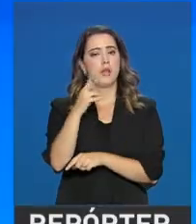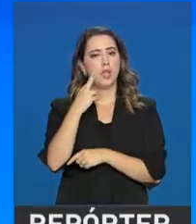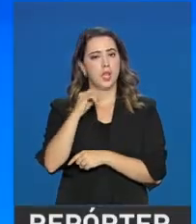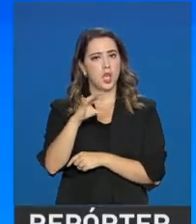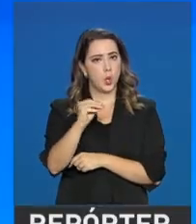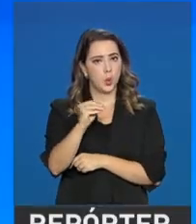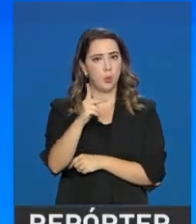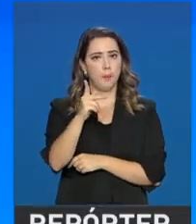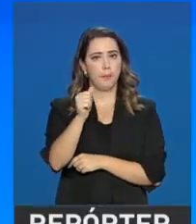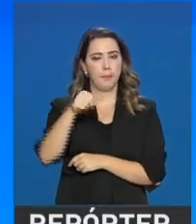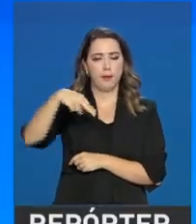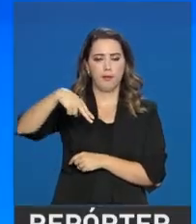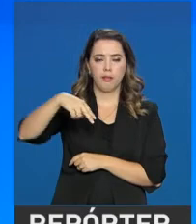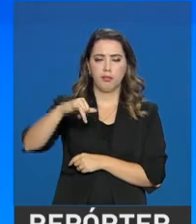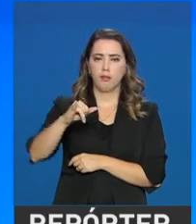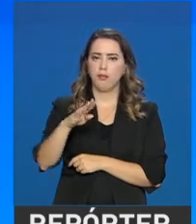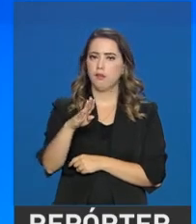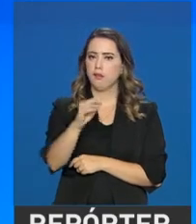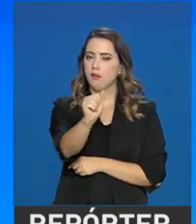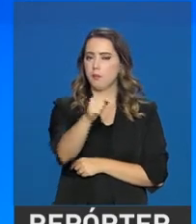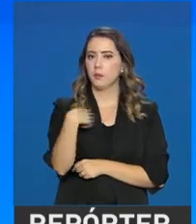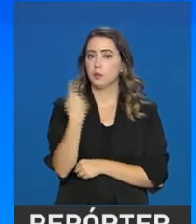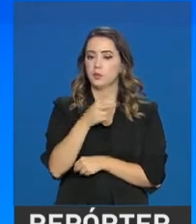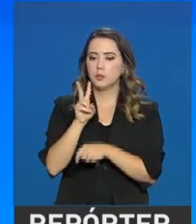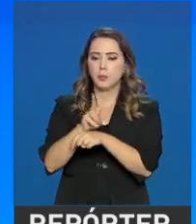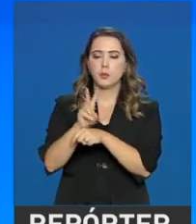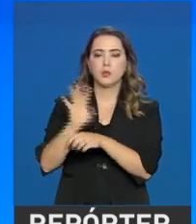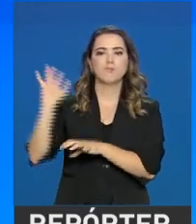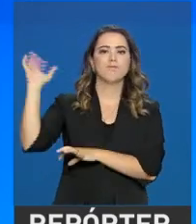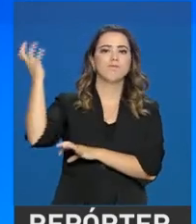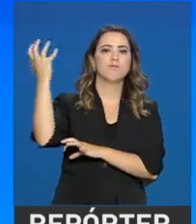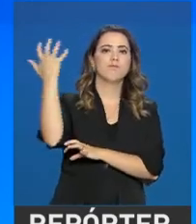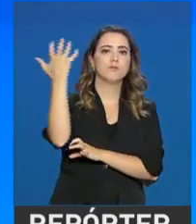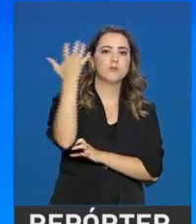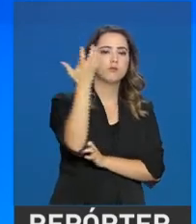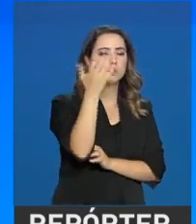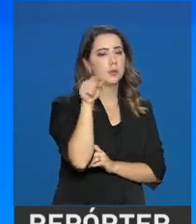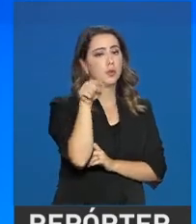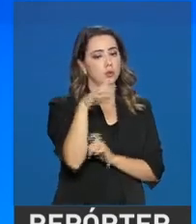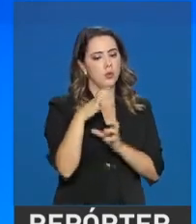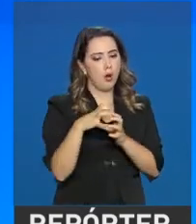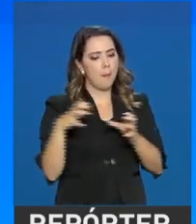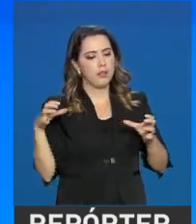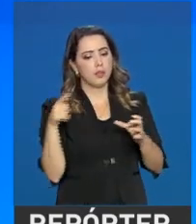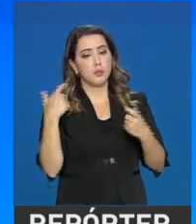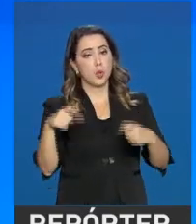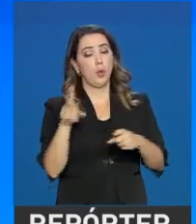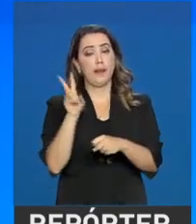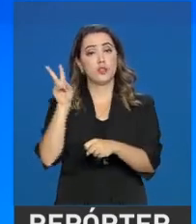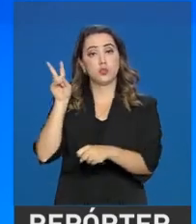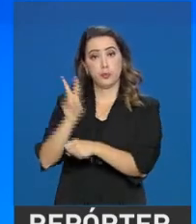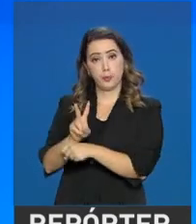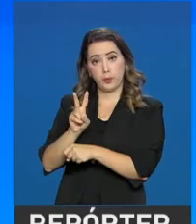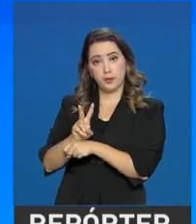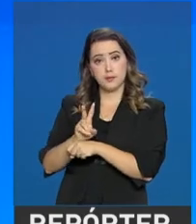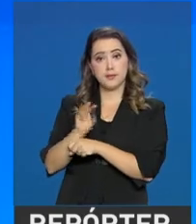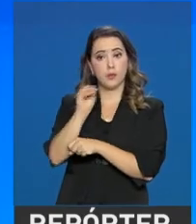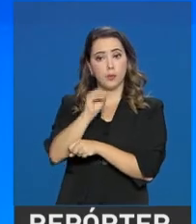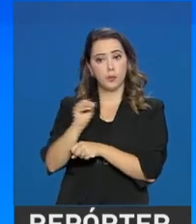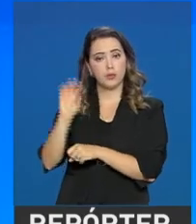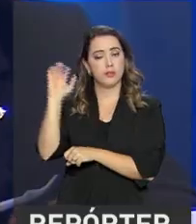avançamos também na proteção de nossas florestas ampliamos áreas de conservação florestal